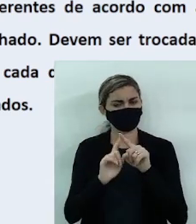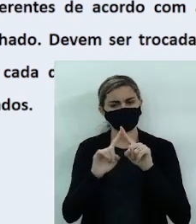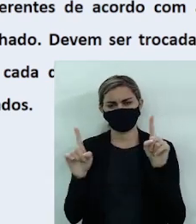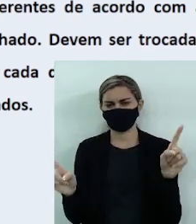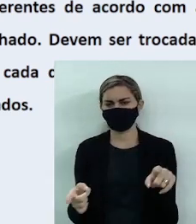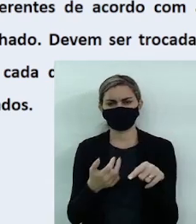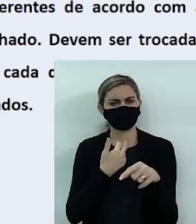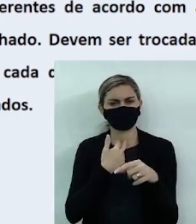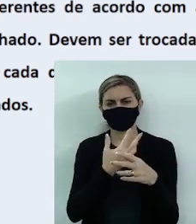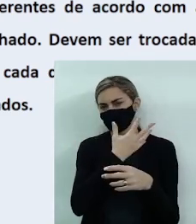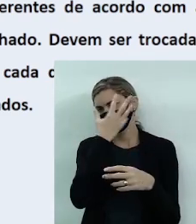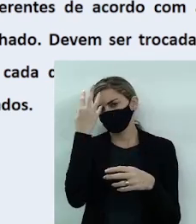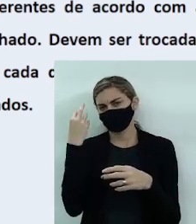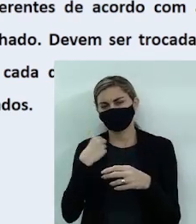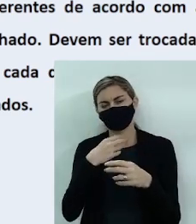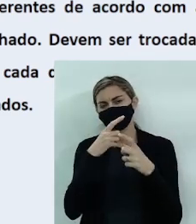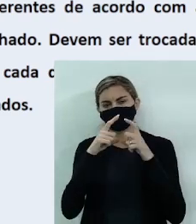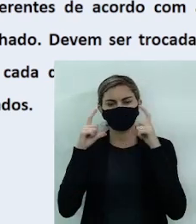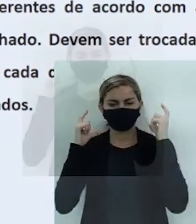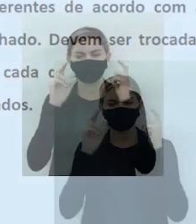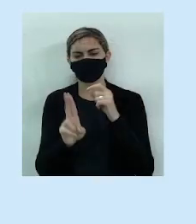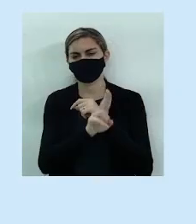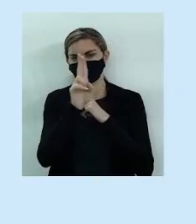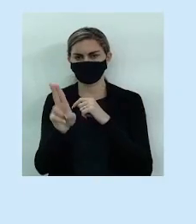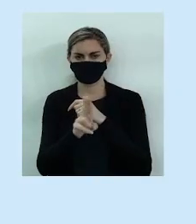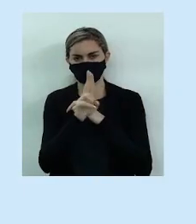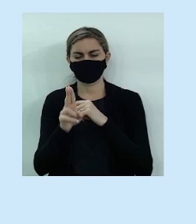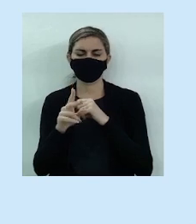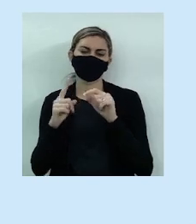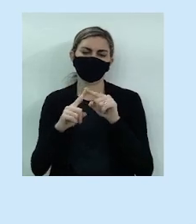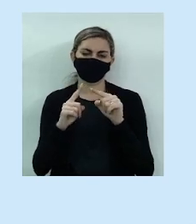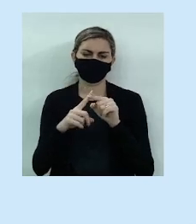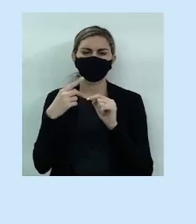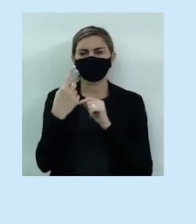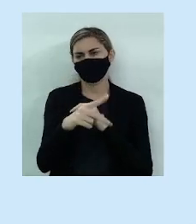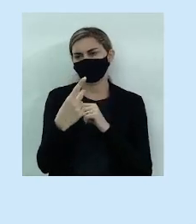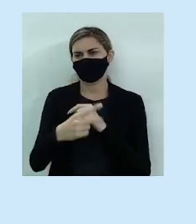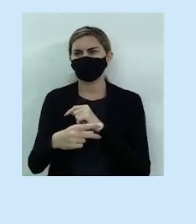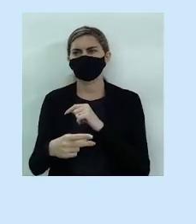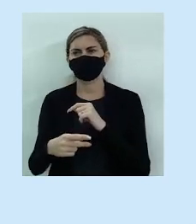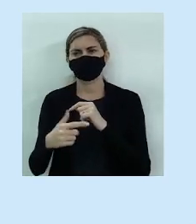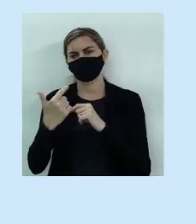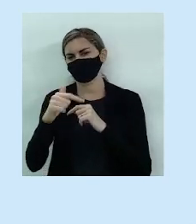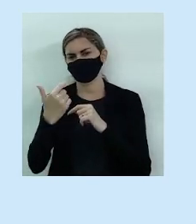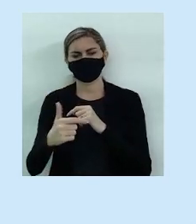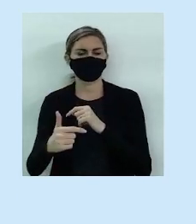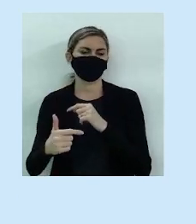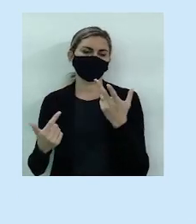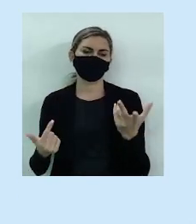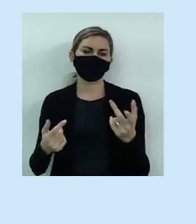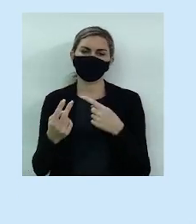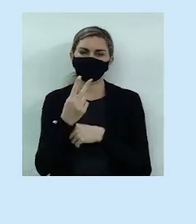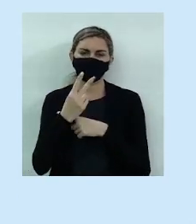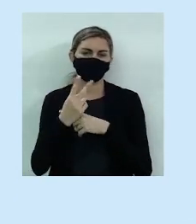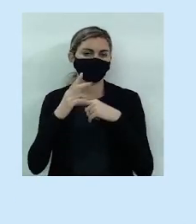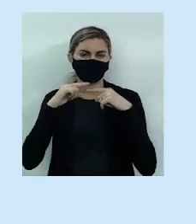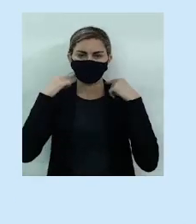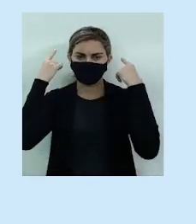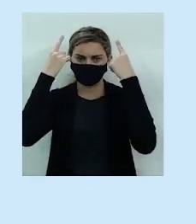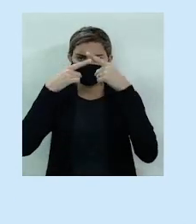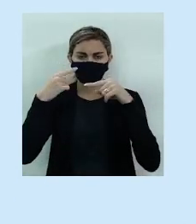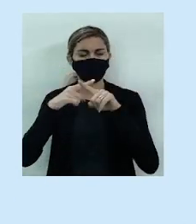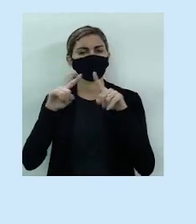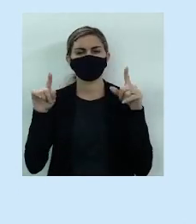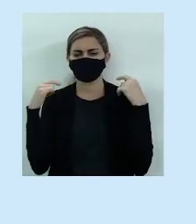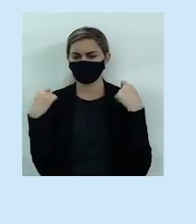gente não pode deixar de utilizar neste momento, porque elas não têm necessariamente que proteger todo o rosto, mas